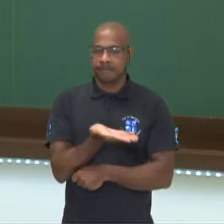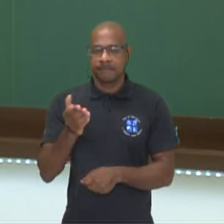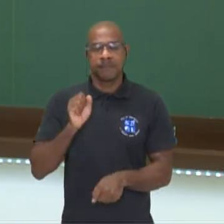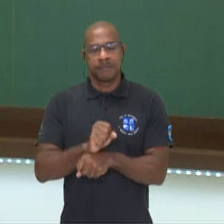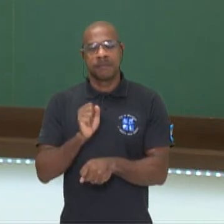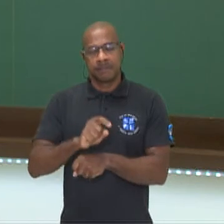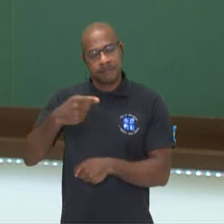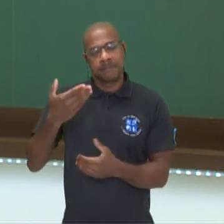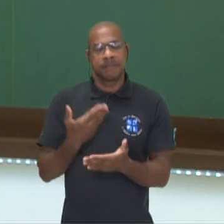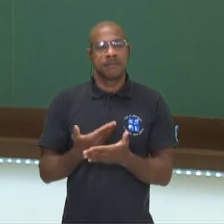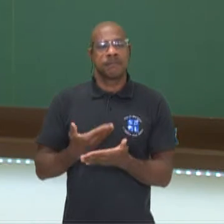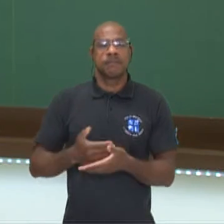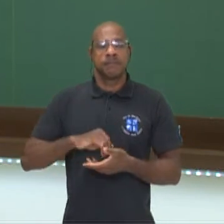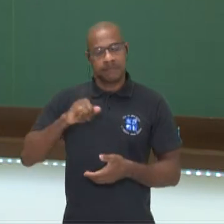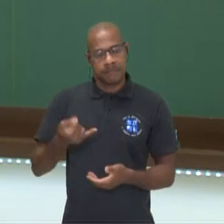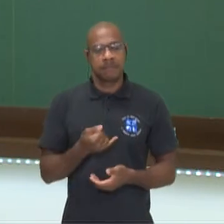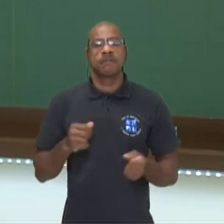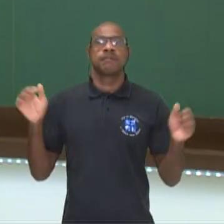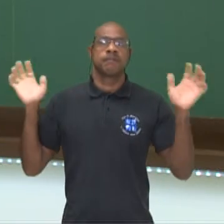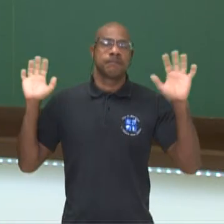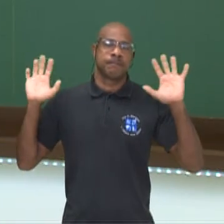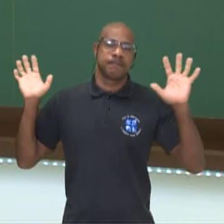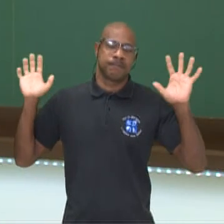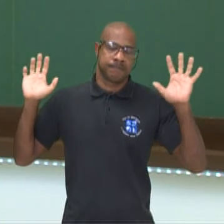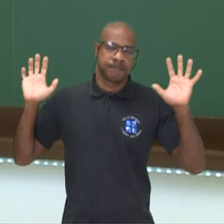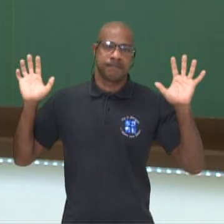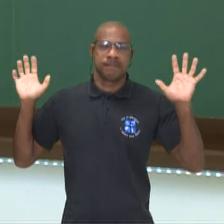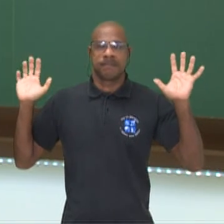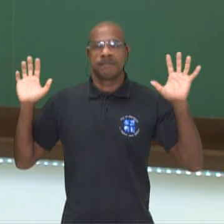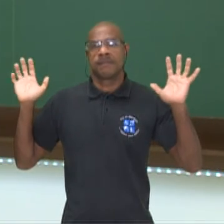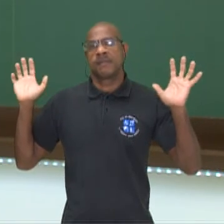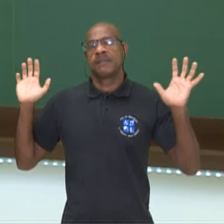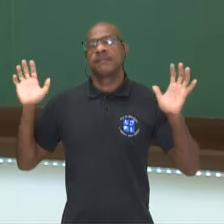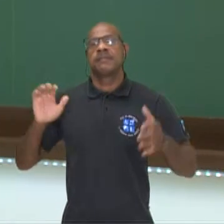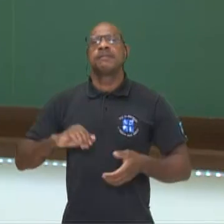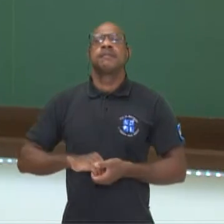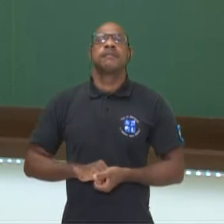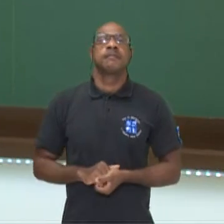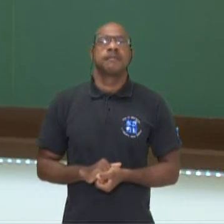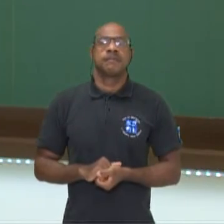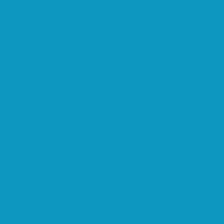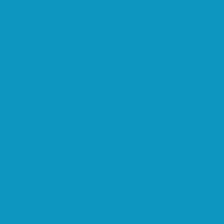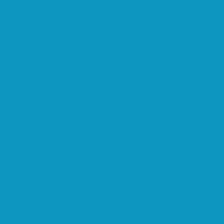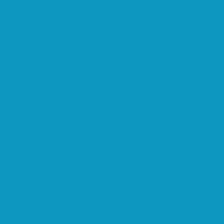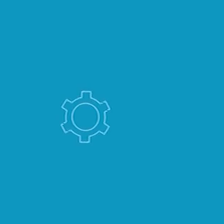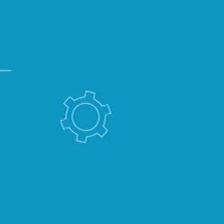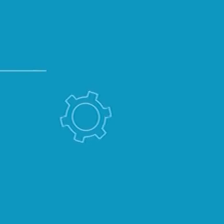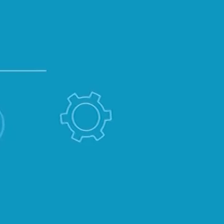Espero vê-los numa próxima oportunidade. Um abraço do professor Demetrio para todos vocês aí. Fiquem bem.